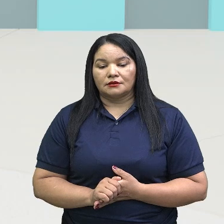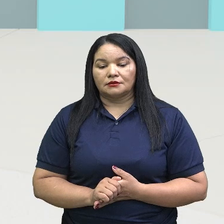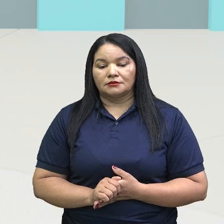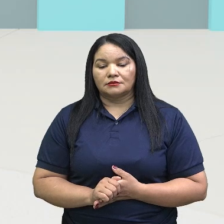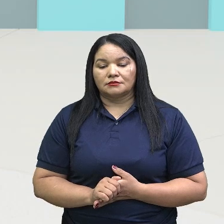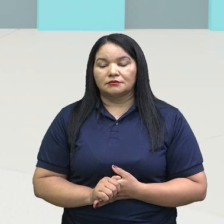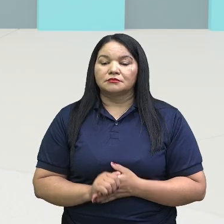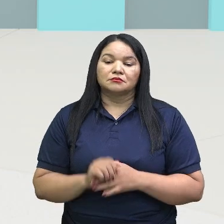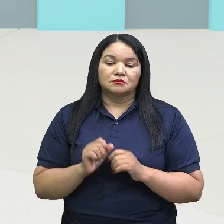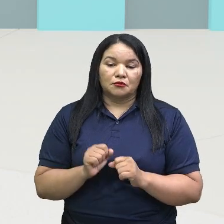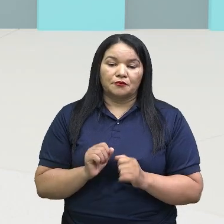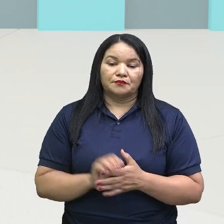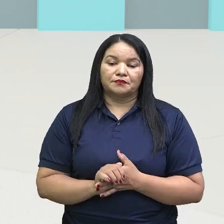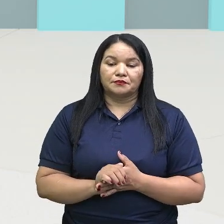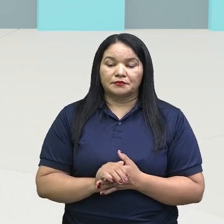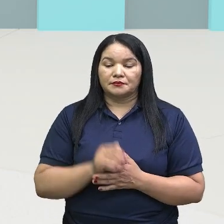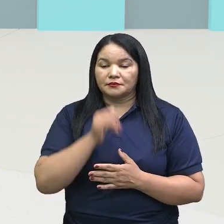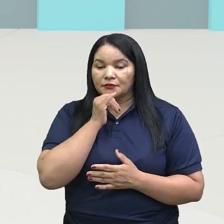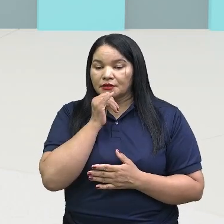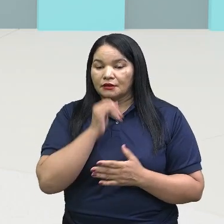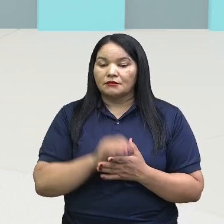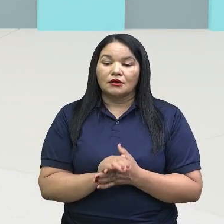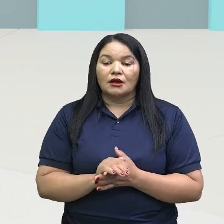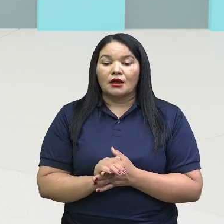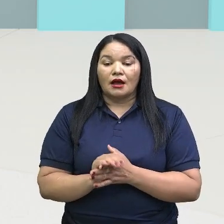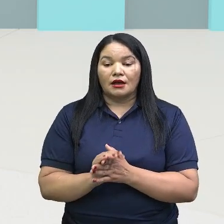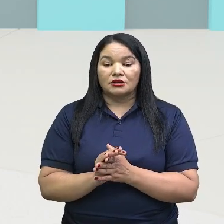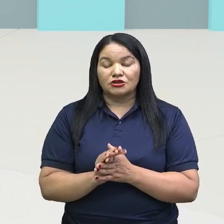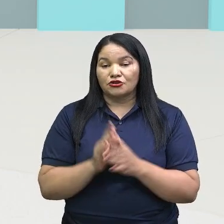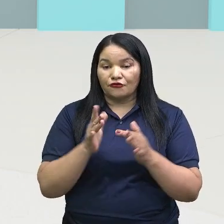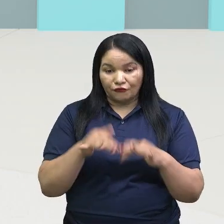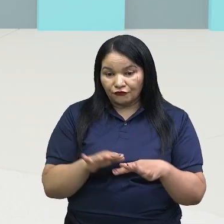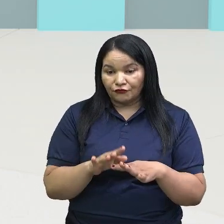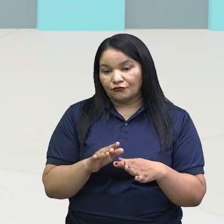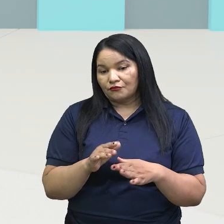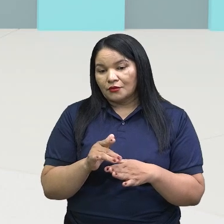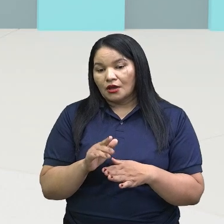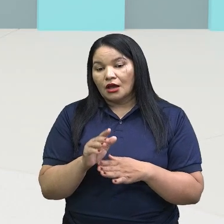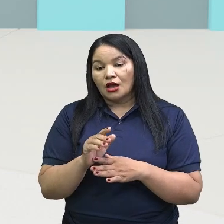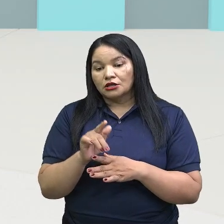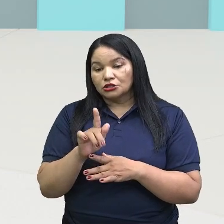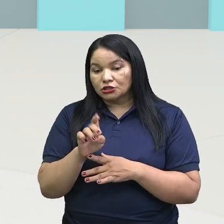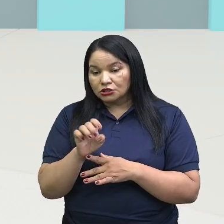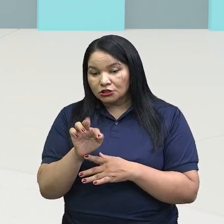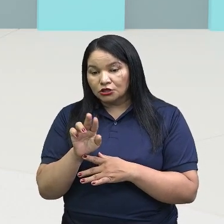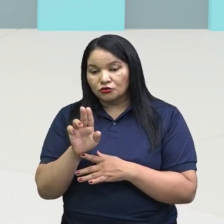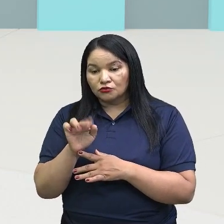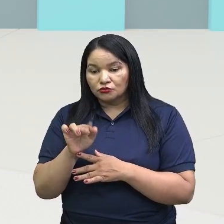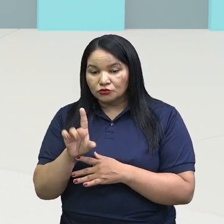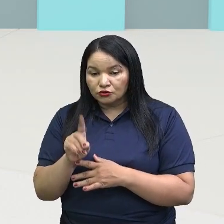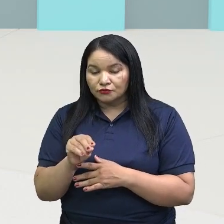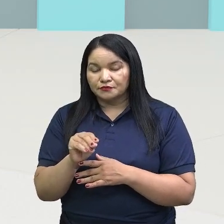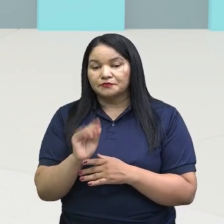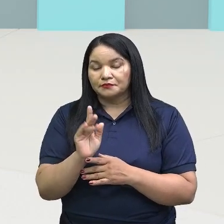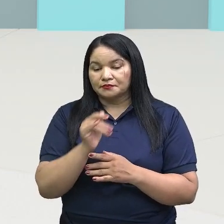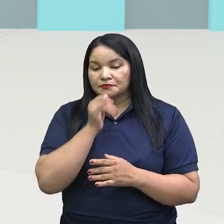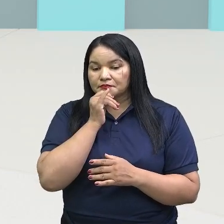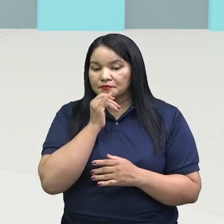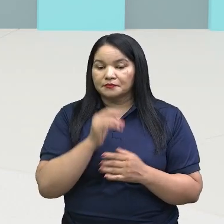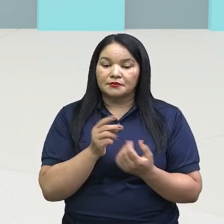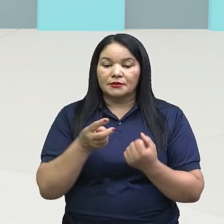reduzida de infinitivo, de gerúndio ou particípio. Quando o verbo está no infinitivo, ele é terminado com